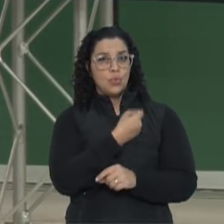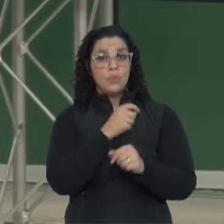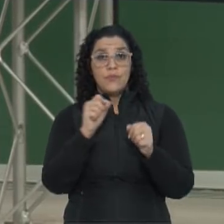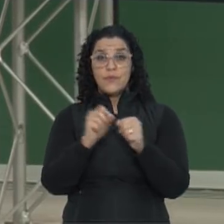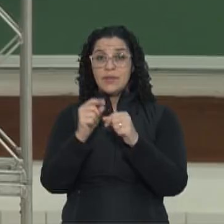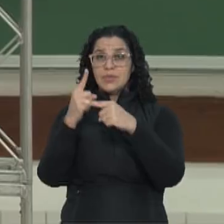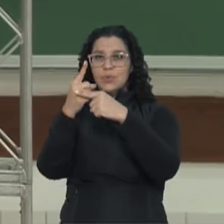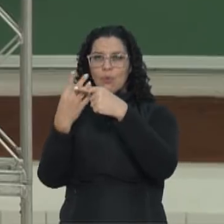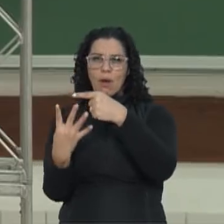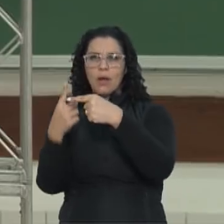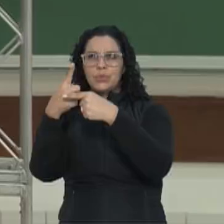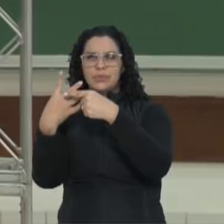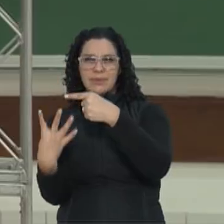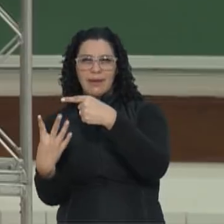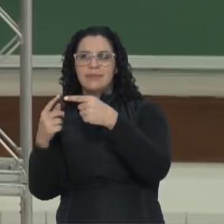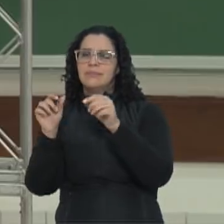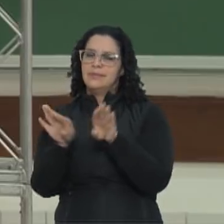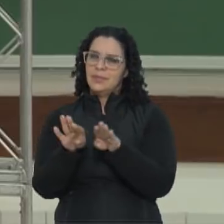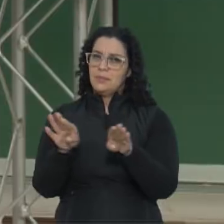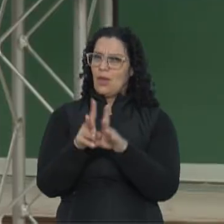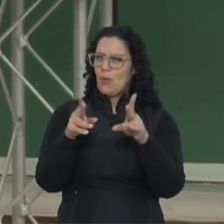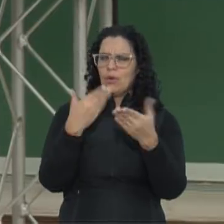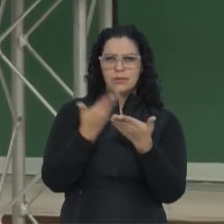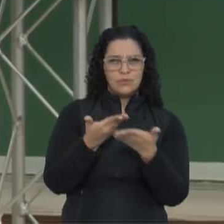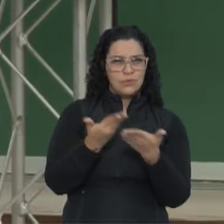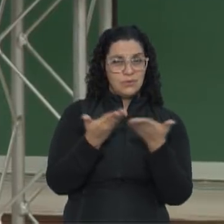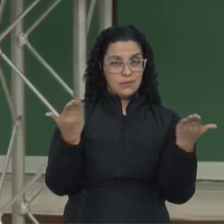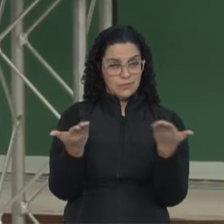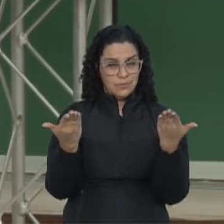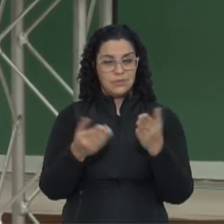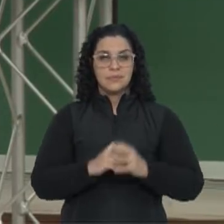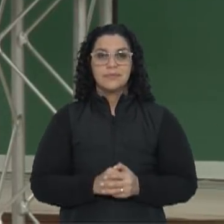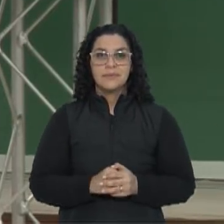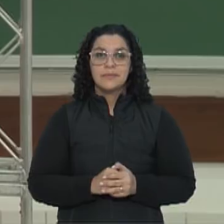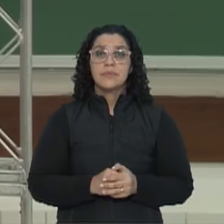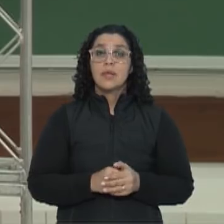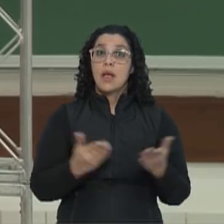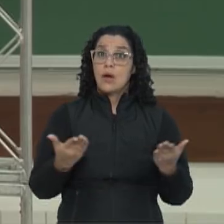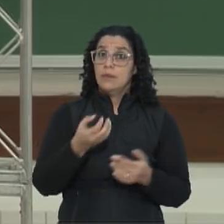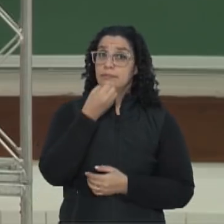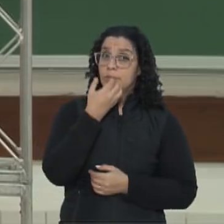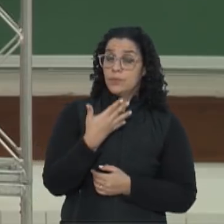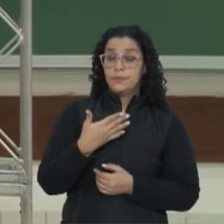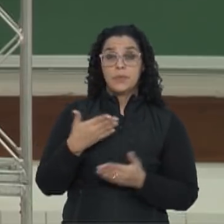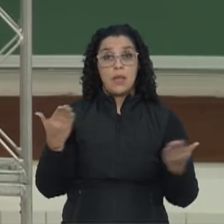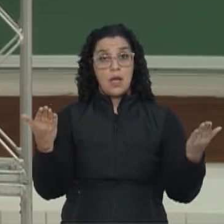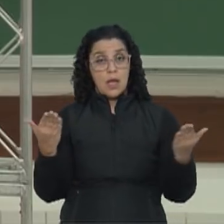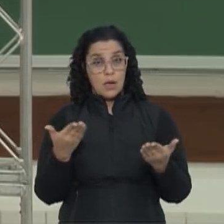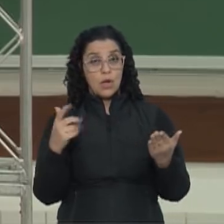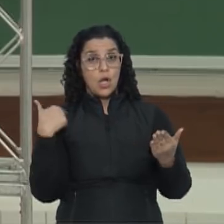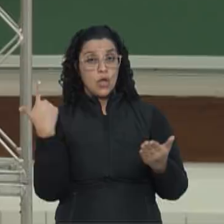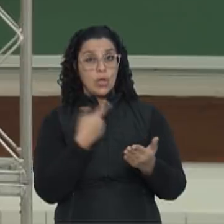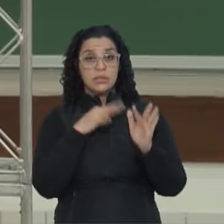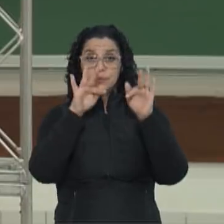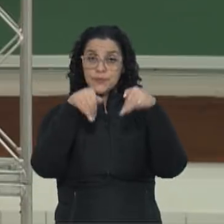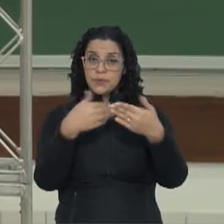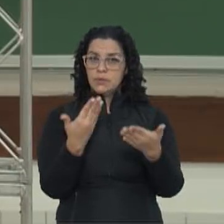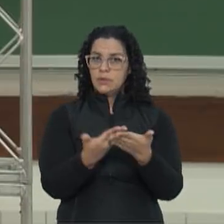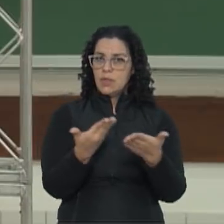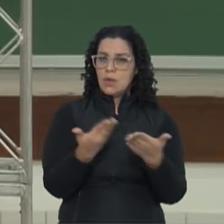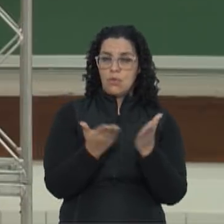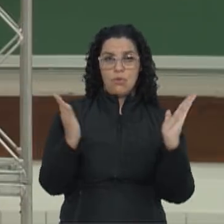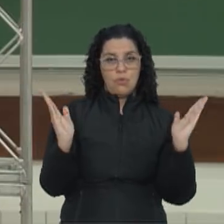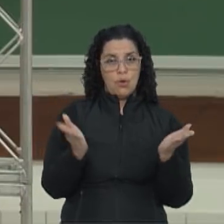fracionário. O 3 vezes 1/4, foi isso que a gente viu hoje, tá bom? Bom, pessoal, com isso a gente acaba a aula de